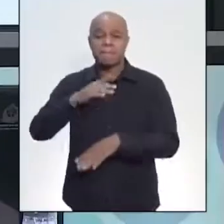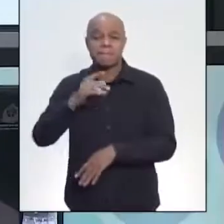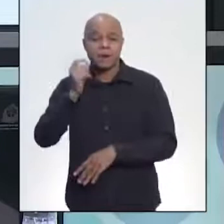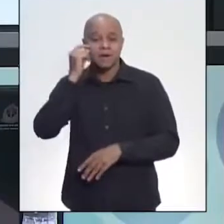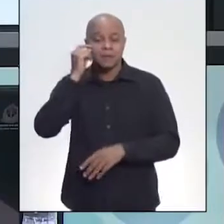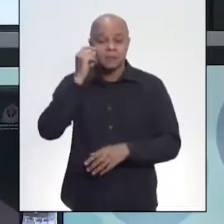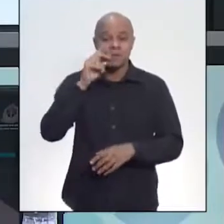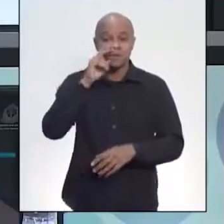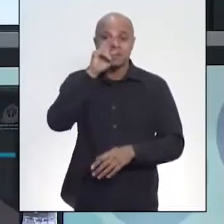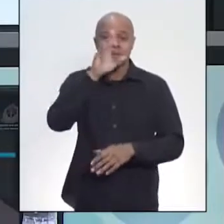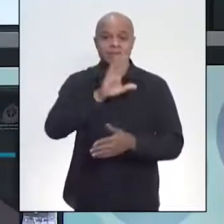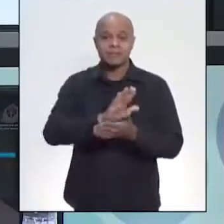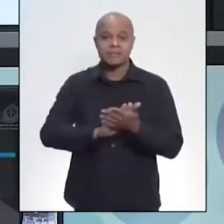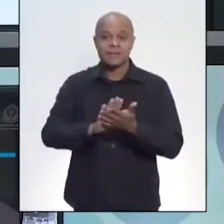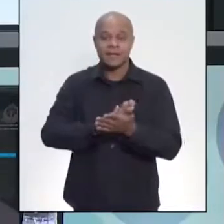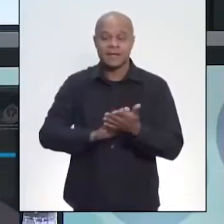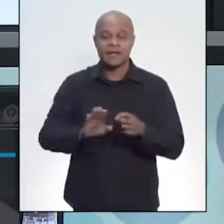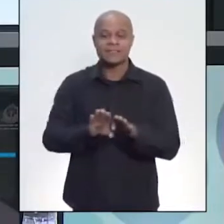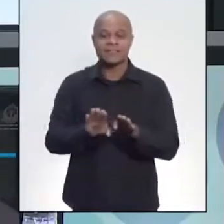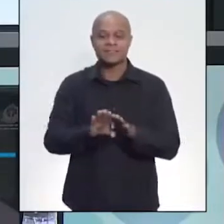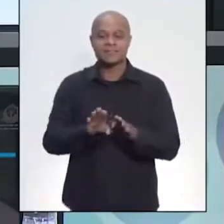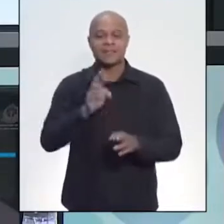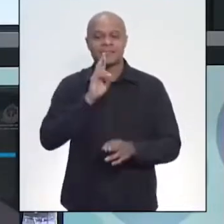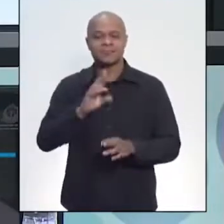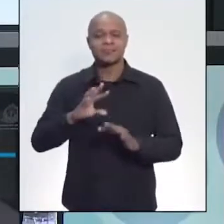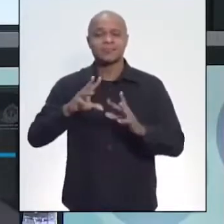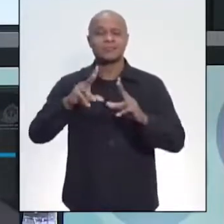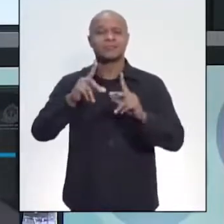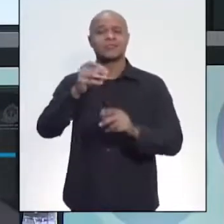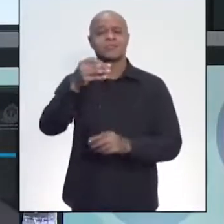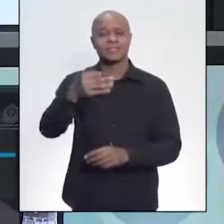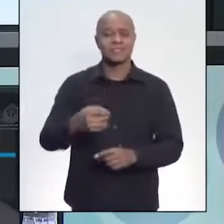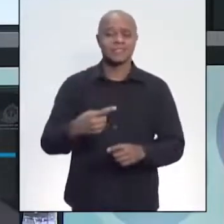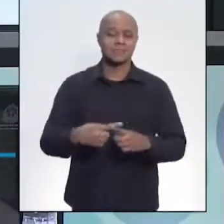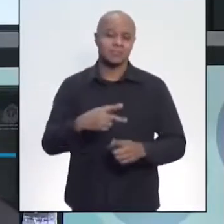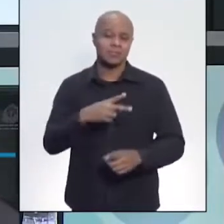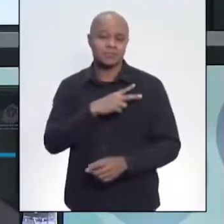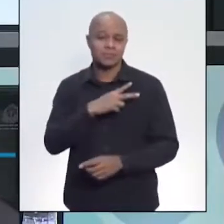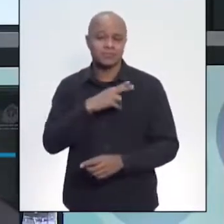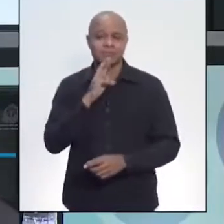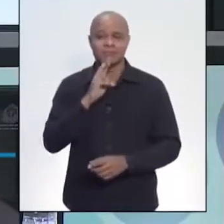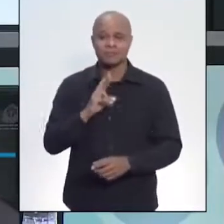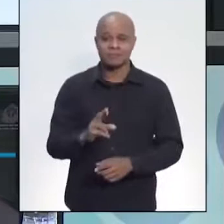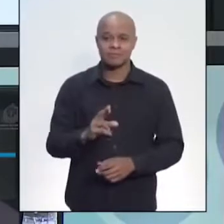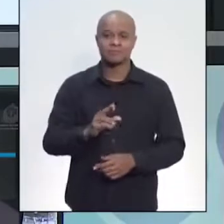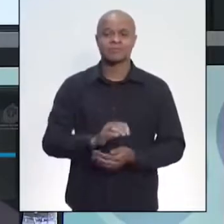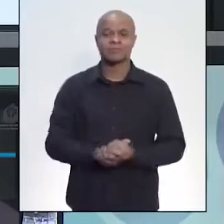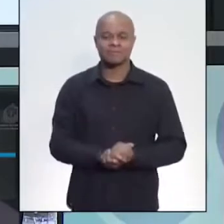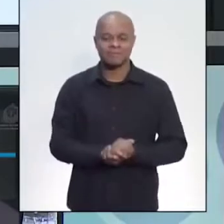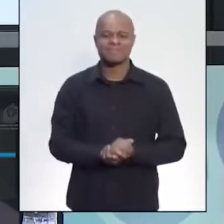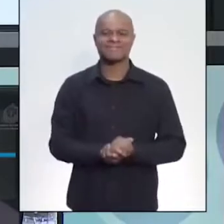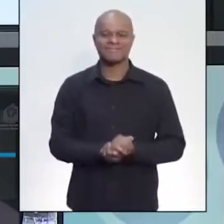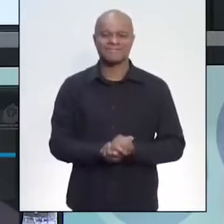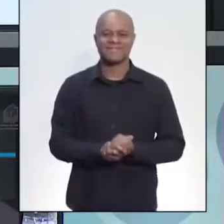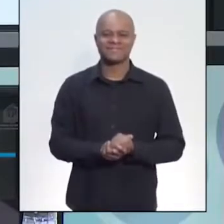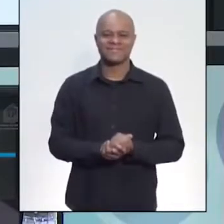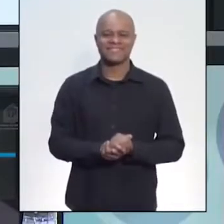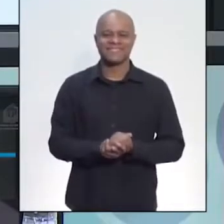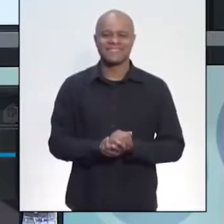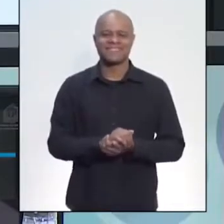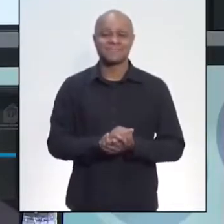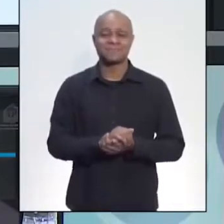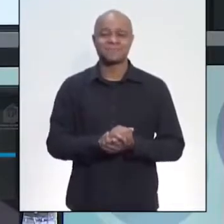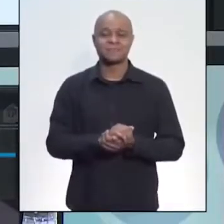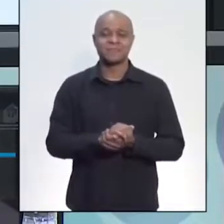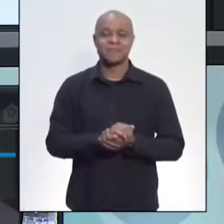É todas as respostas estão corretas porque é uma pergunta é pessoal então você vai responder de acordo com o